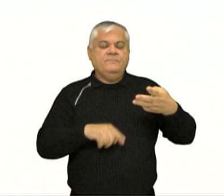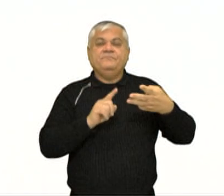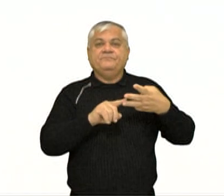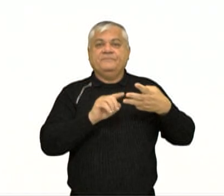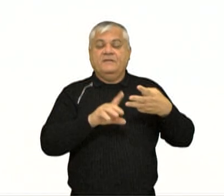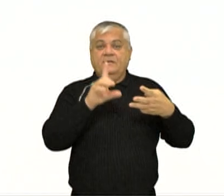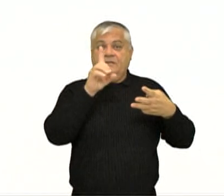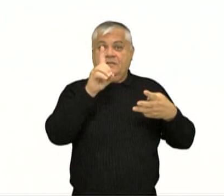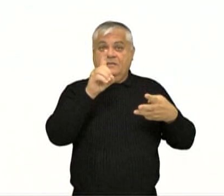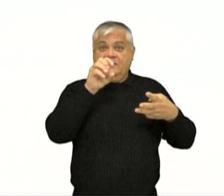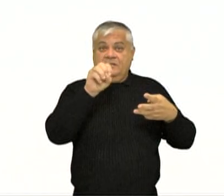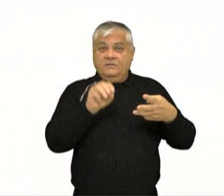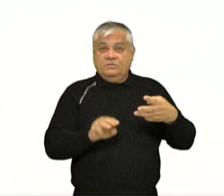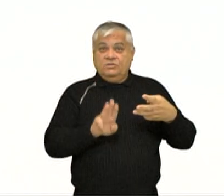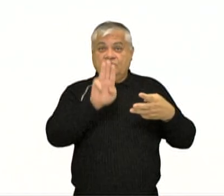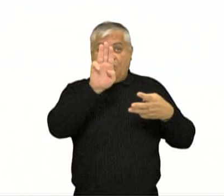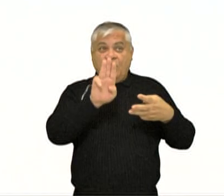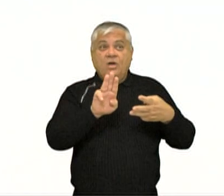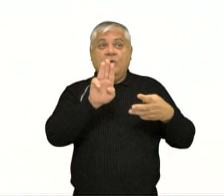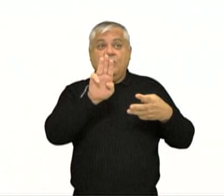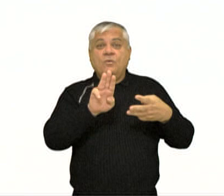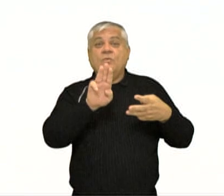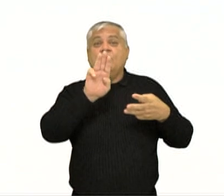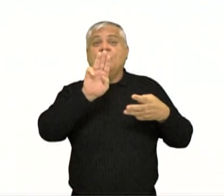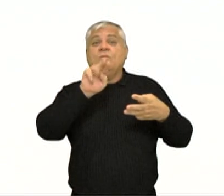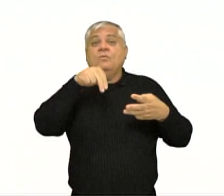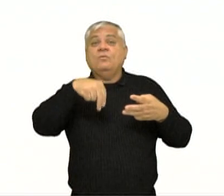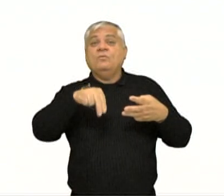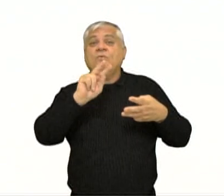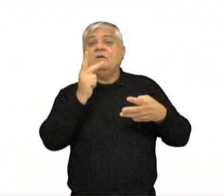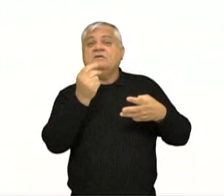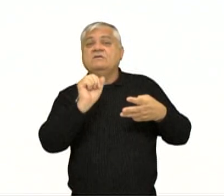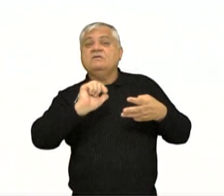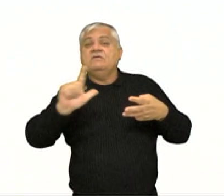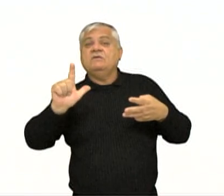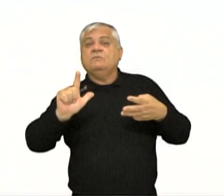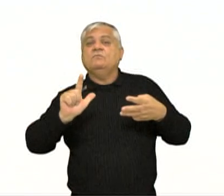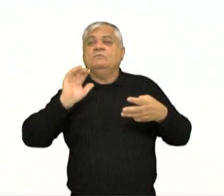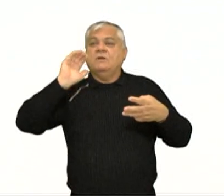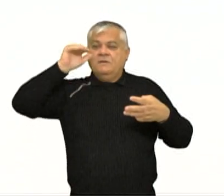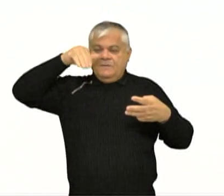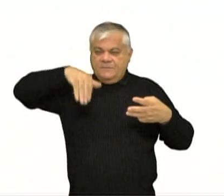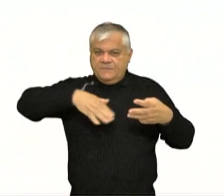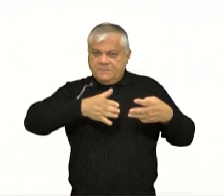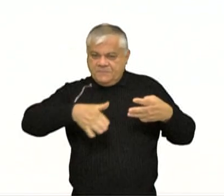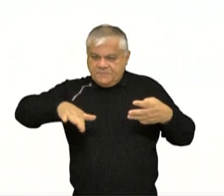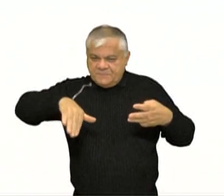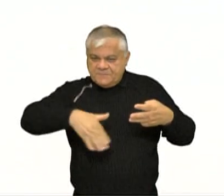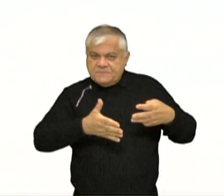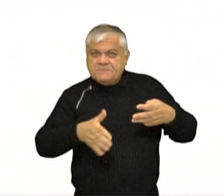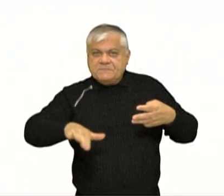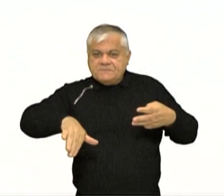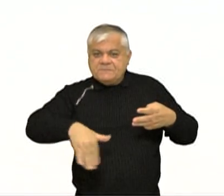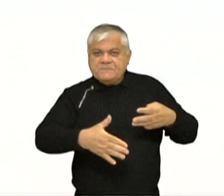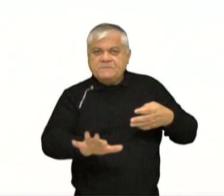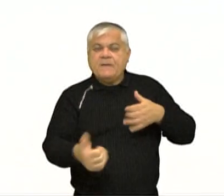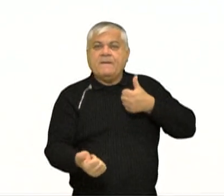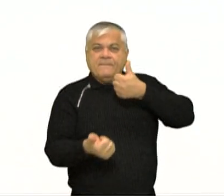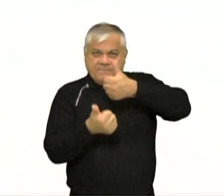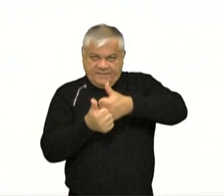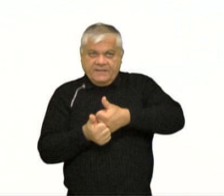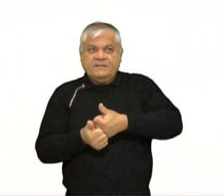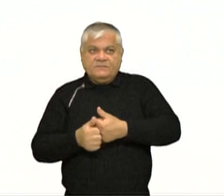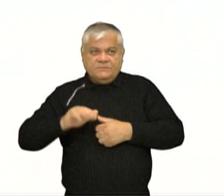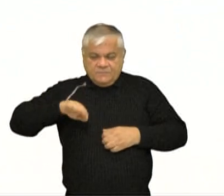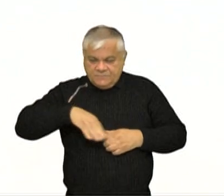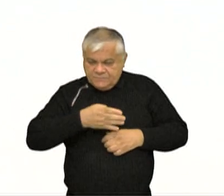temos o downhill. O downhill são descidas. Normalmente as pistas são mais curtas, bem